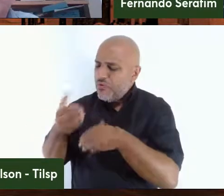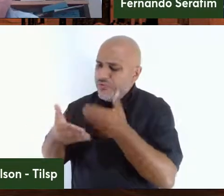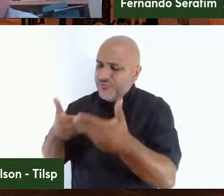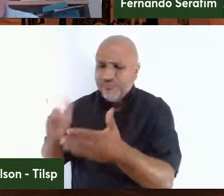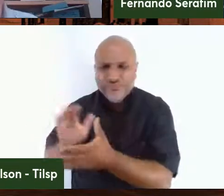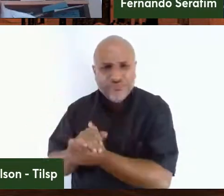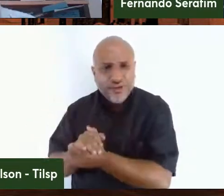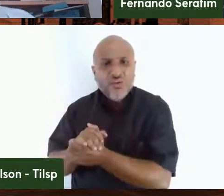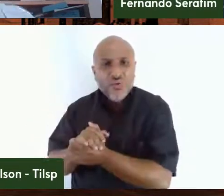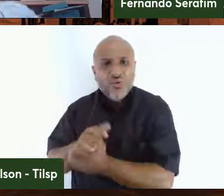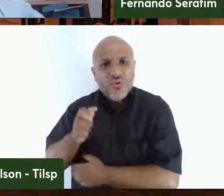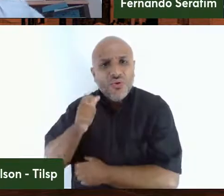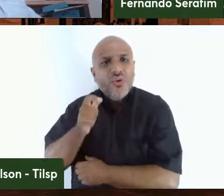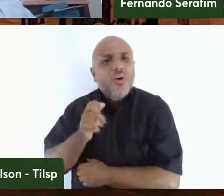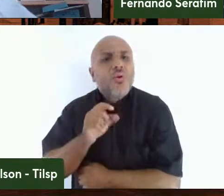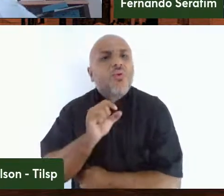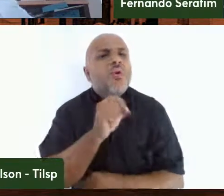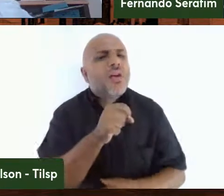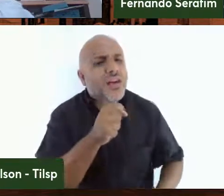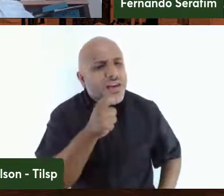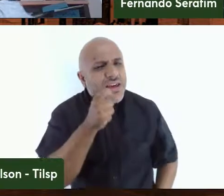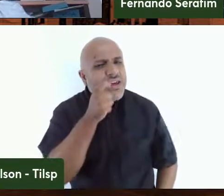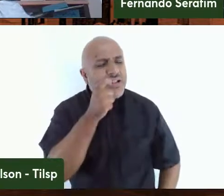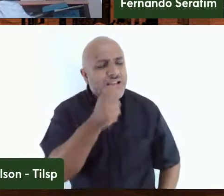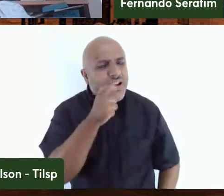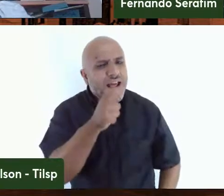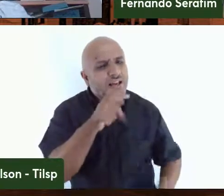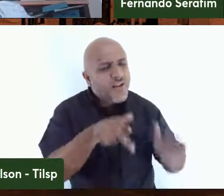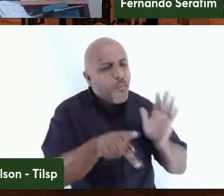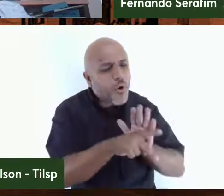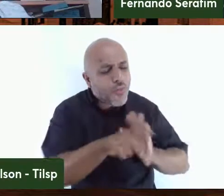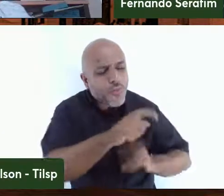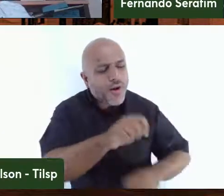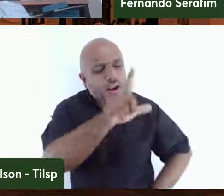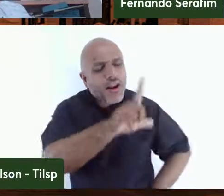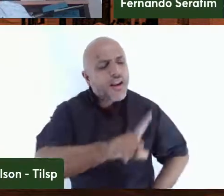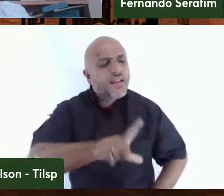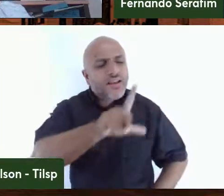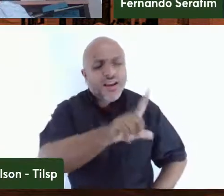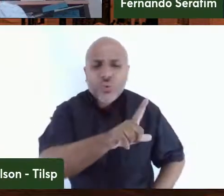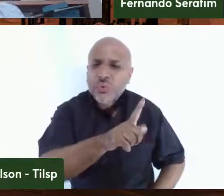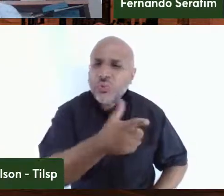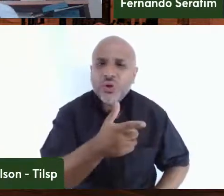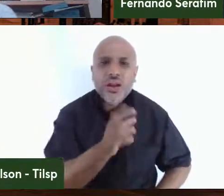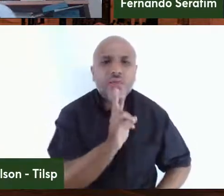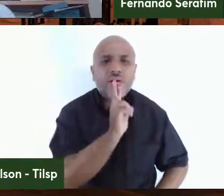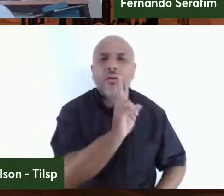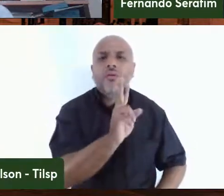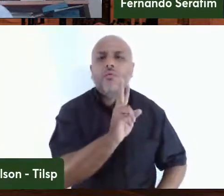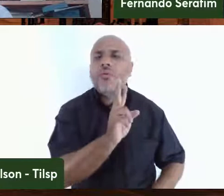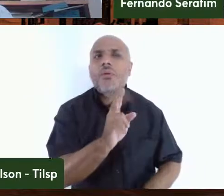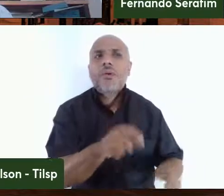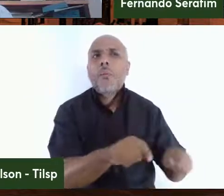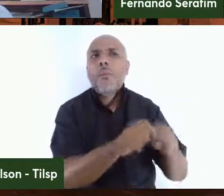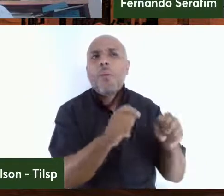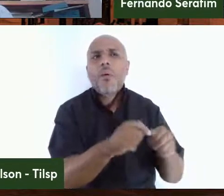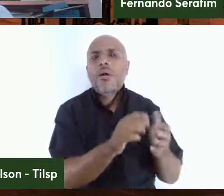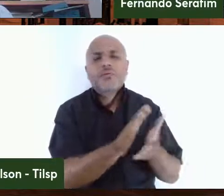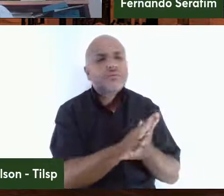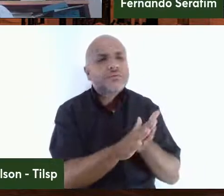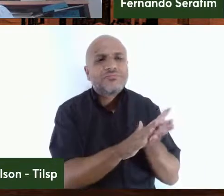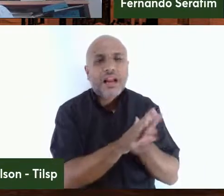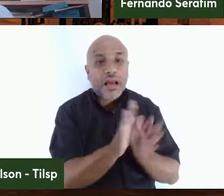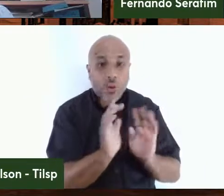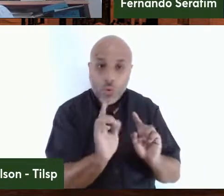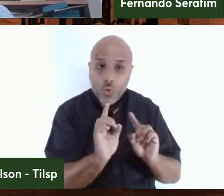o que interessa para a literatura, Fernando, eu acho que não é a resposta cabal. Uhum. É o